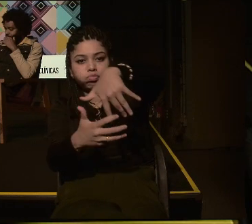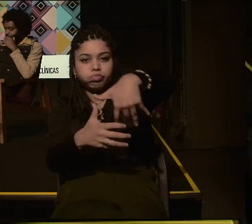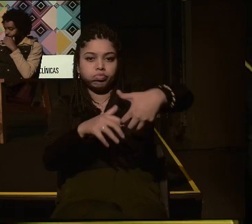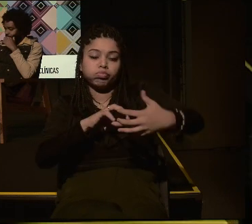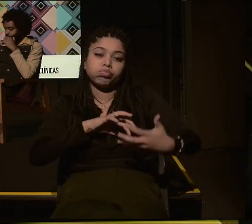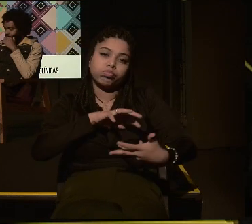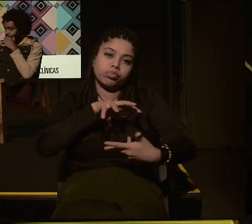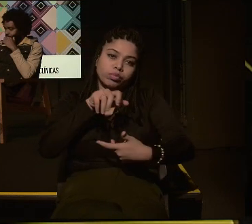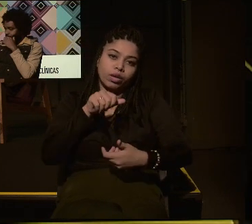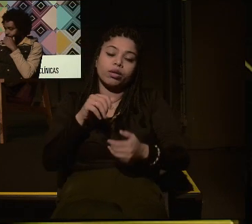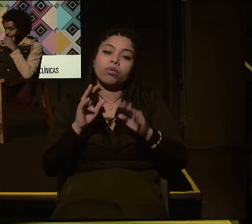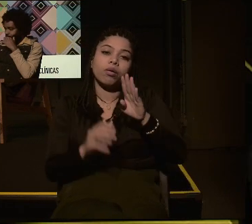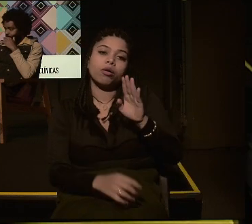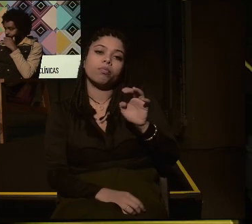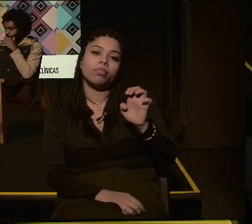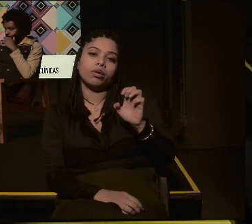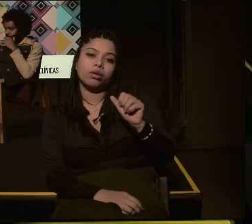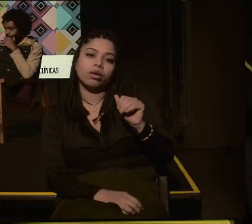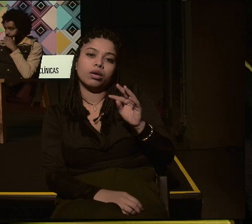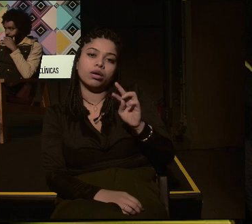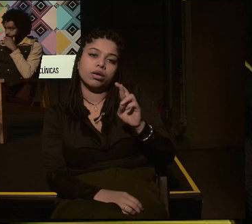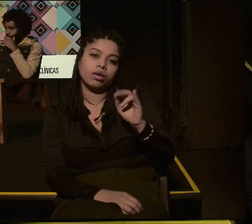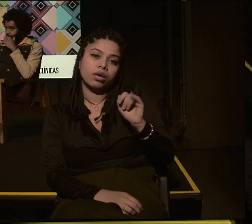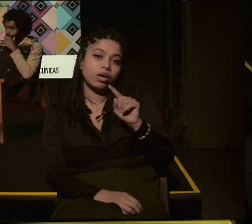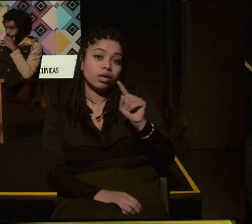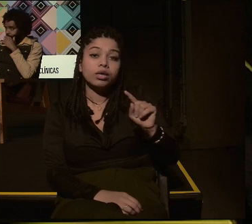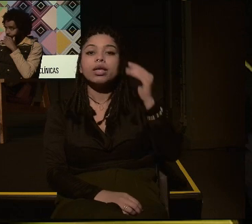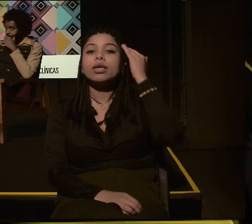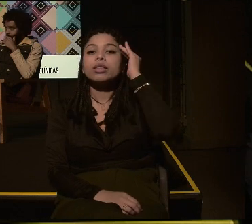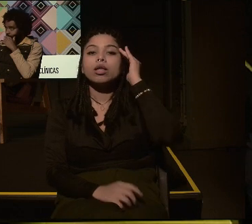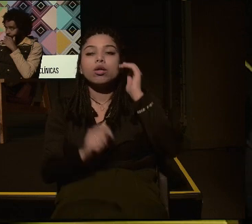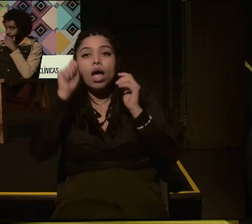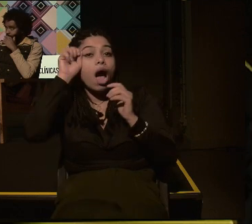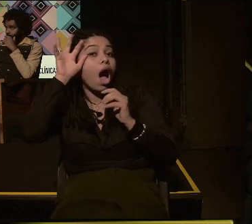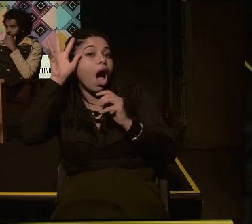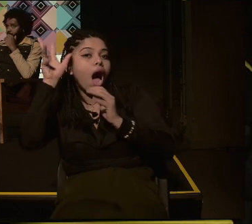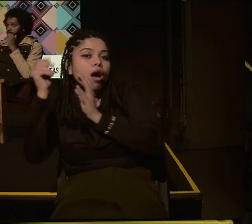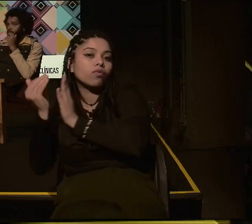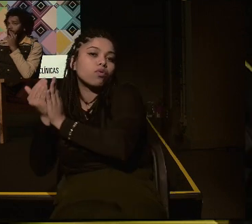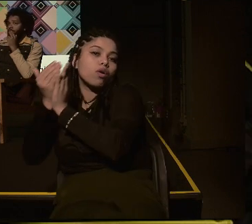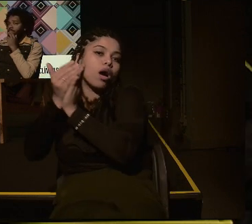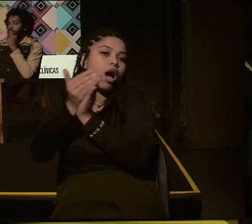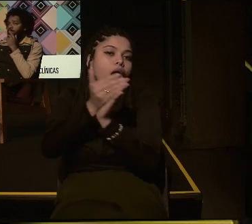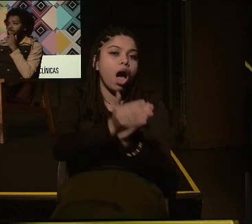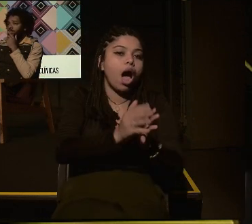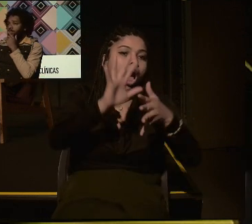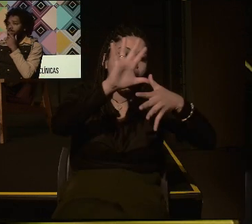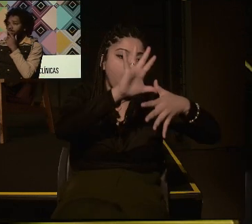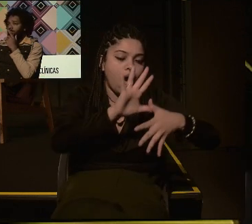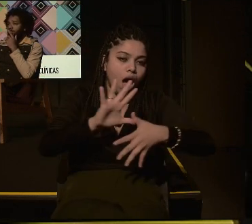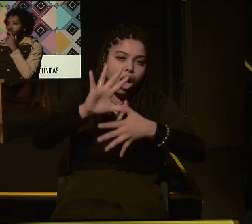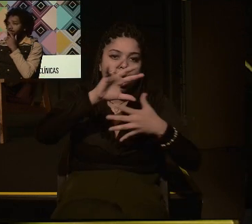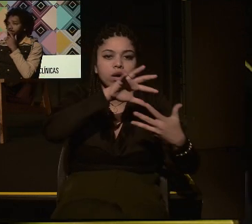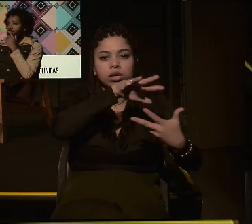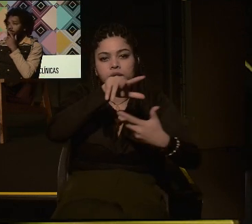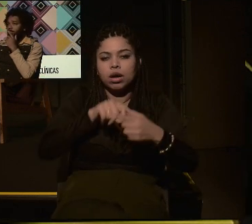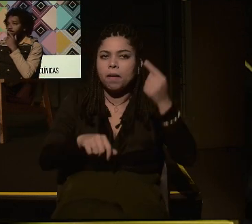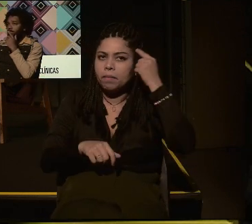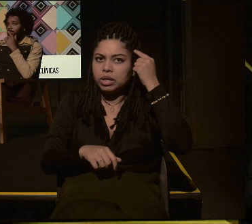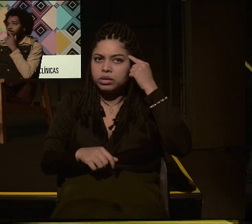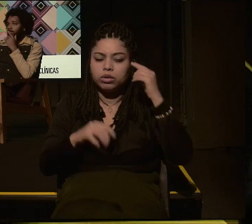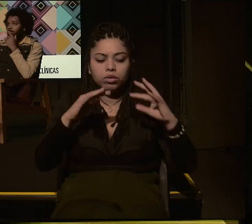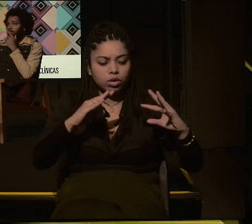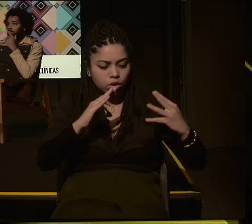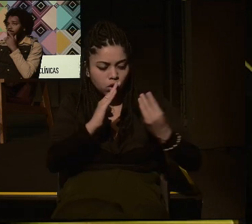Nisso que Beatriz Nascimento compreendeu enquanto afro-atlântico, quando foi pensando os quilombos na dimensão